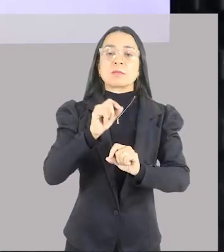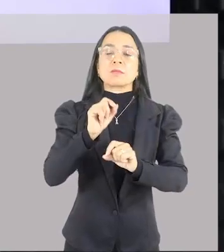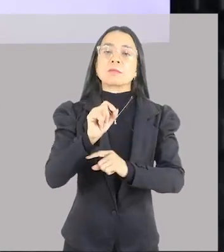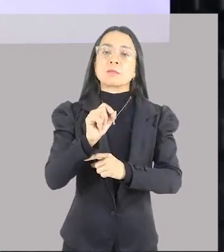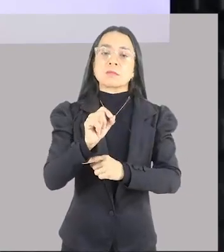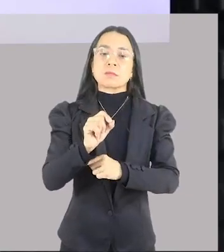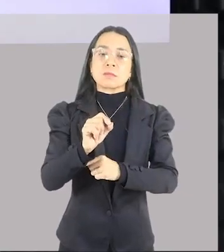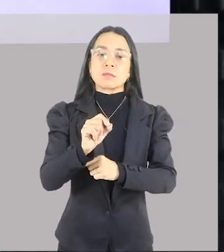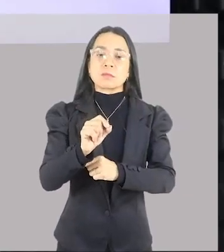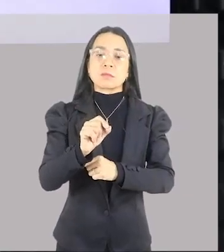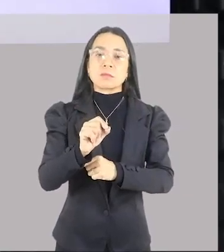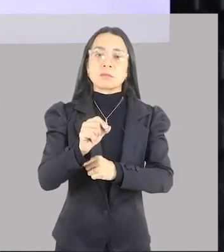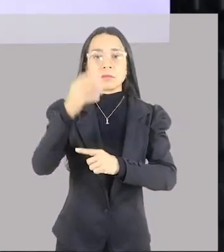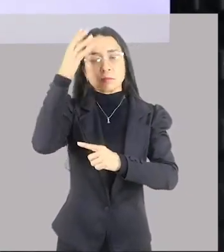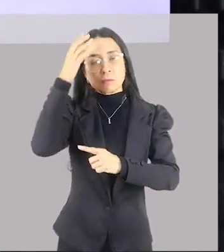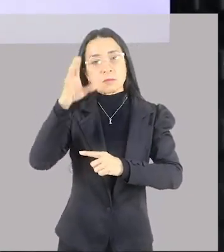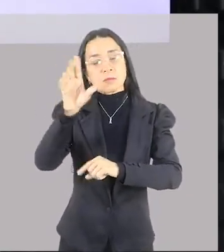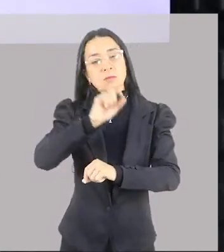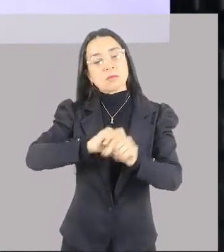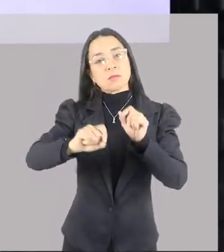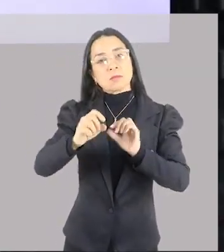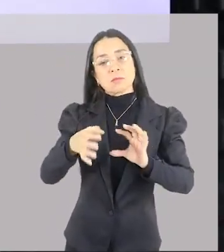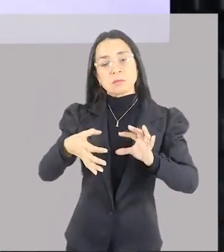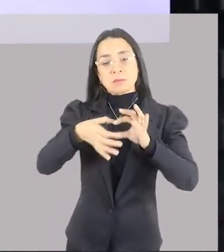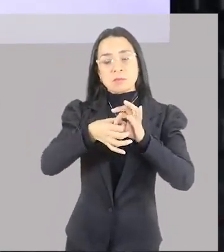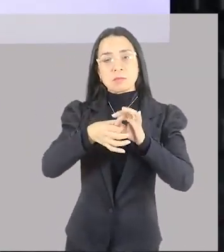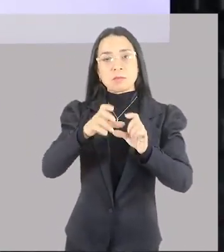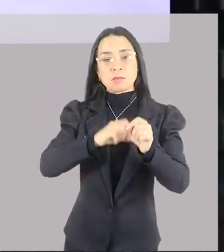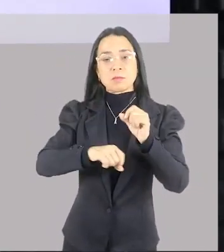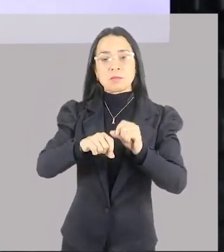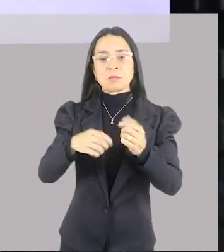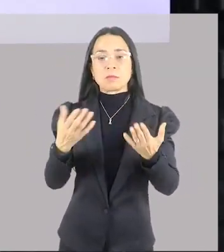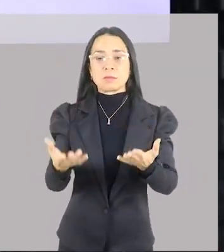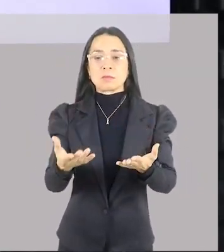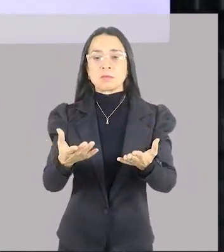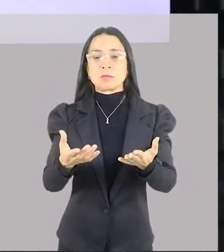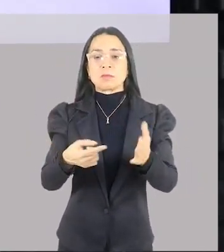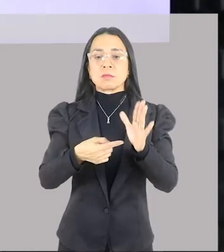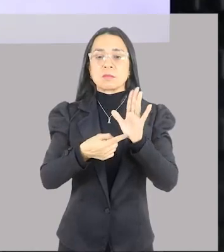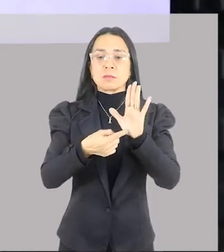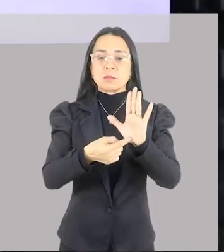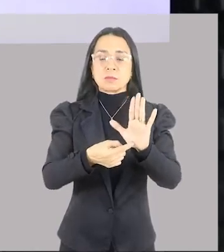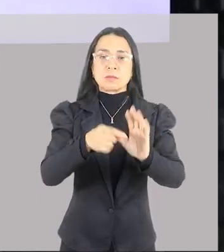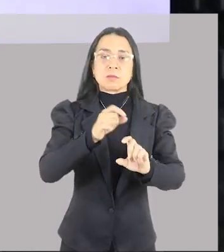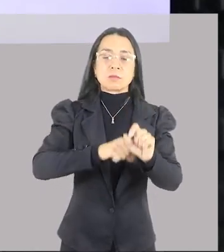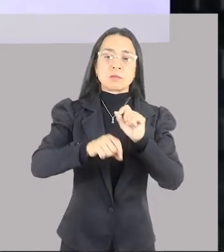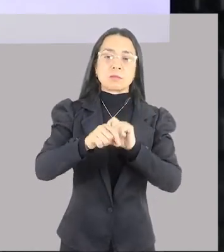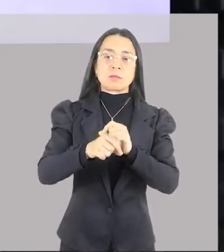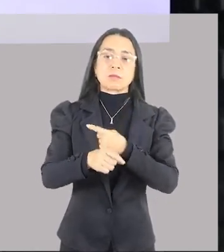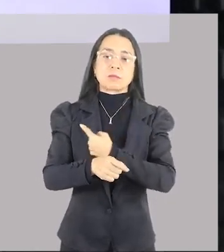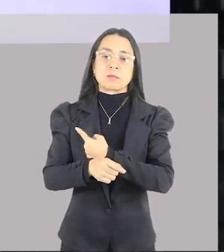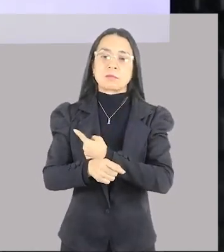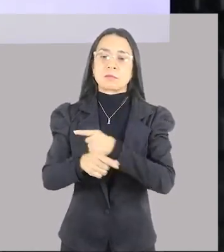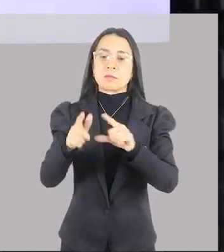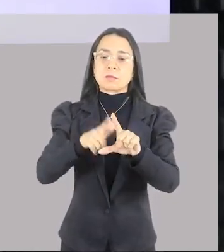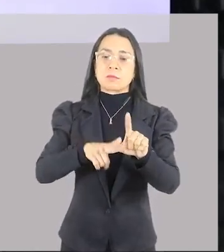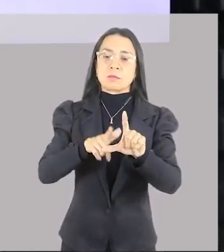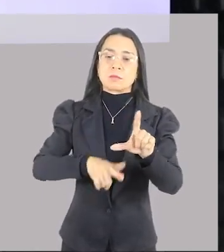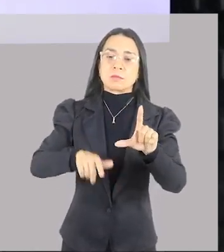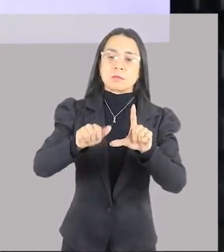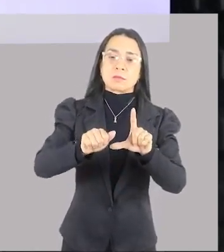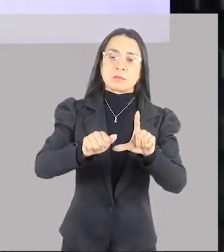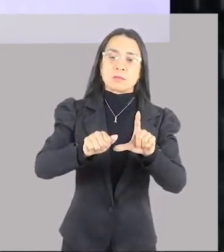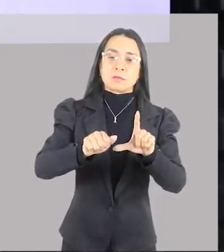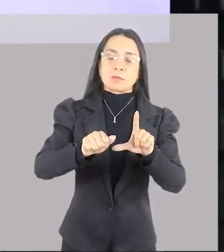que aquela cultura está associando. Então, quando ele coloca, né, preservação da